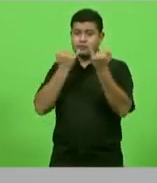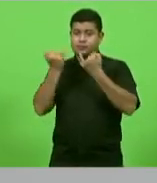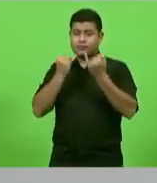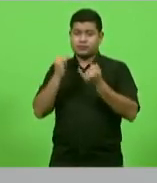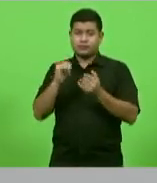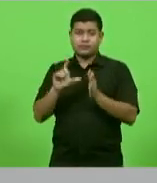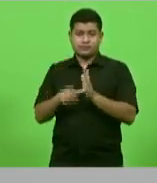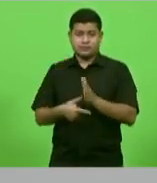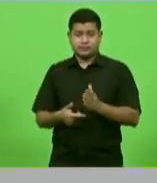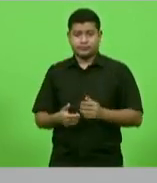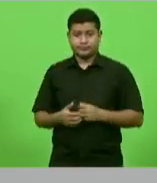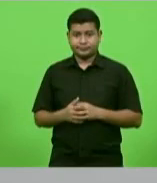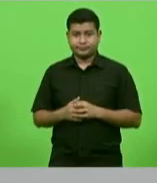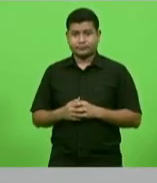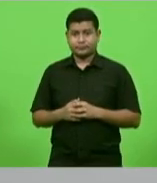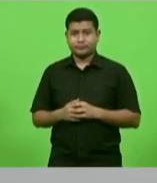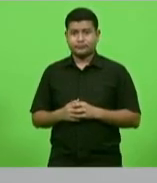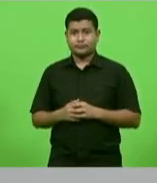sequência.